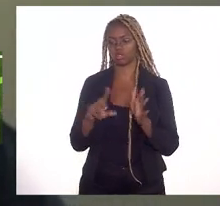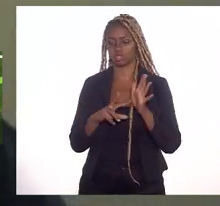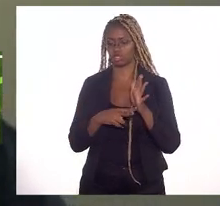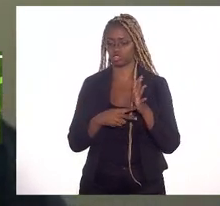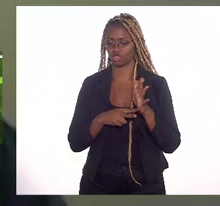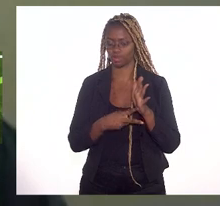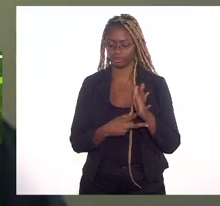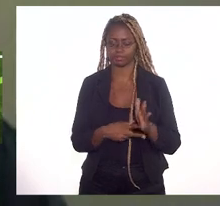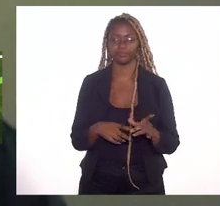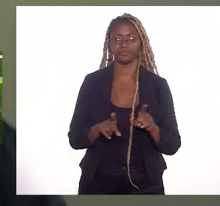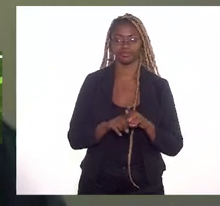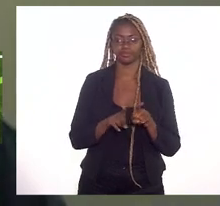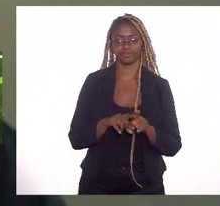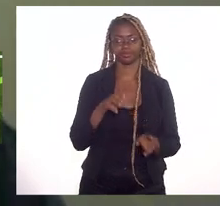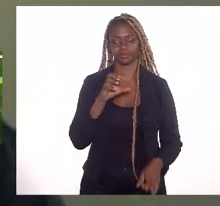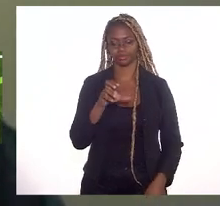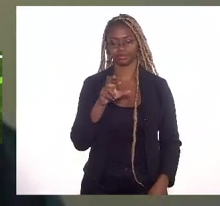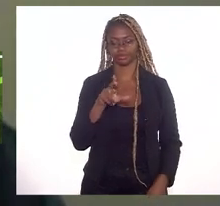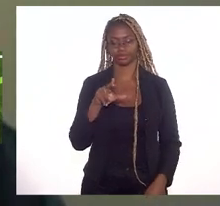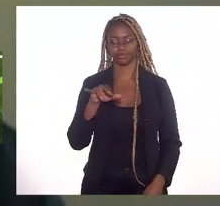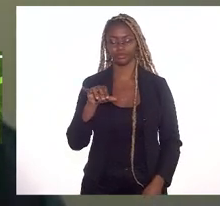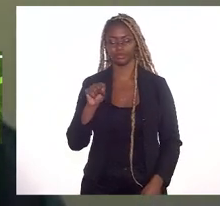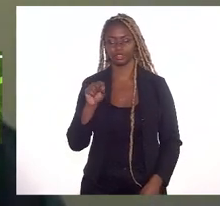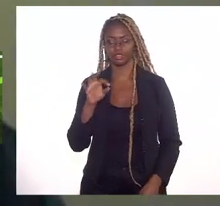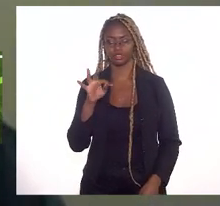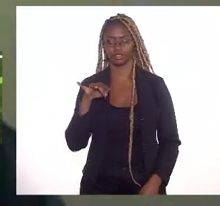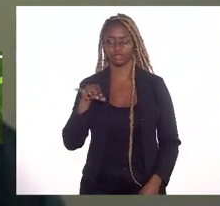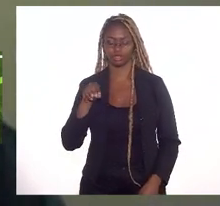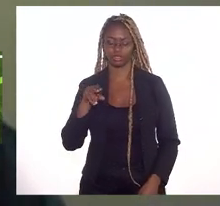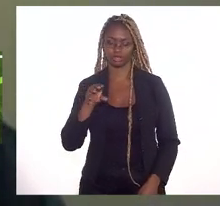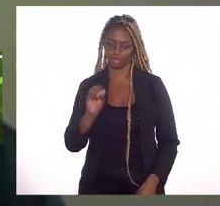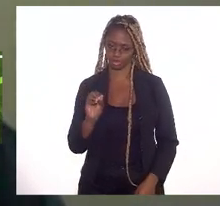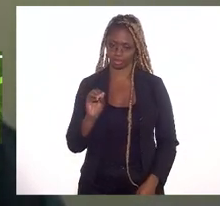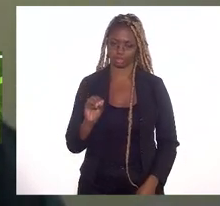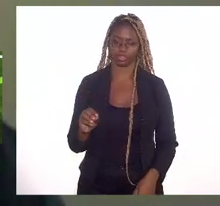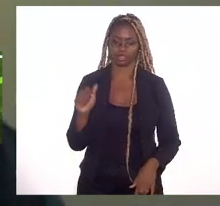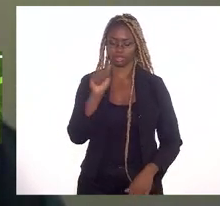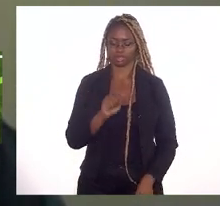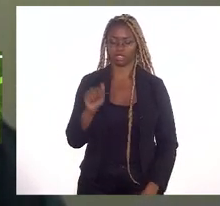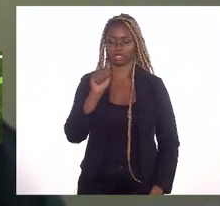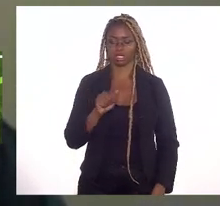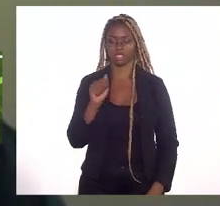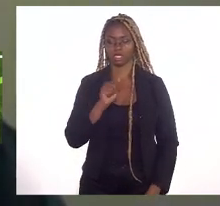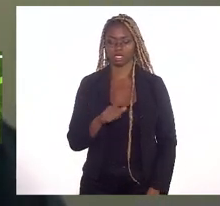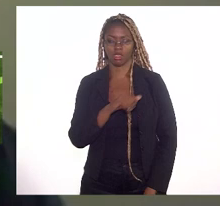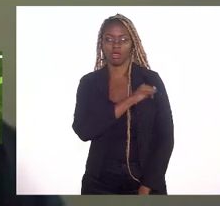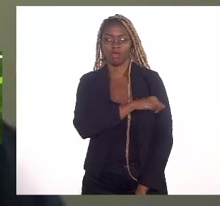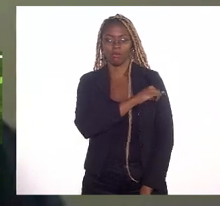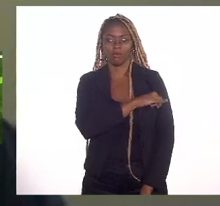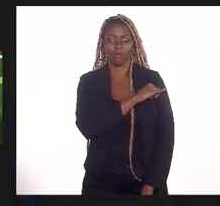Oliveira, que representa a Associação, Associação Carioca de Assistência à